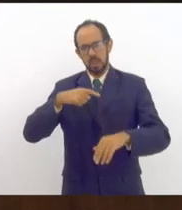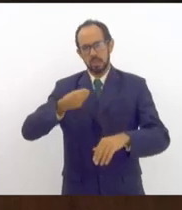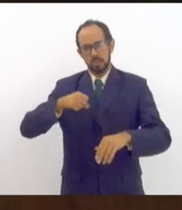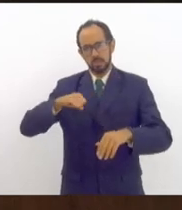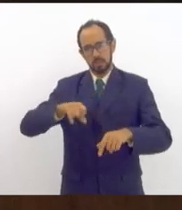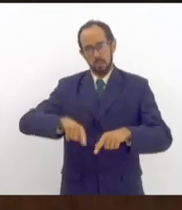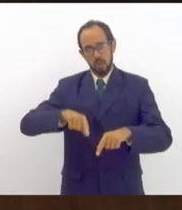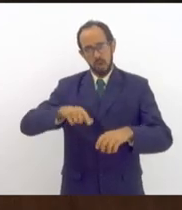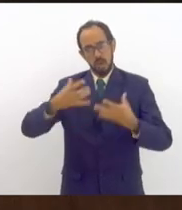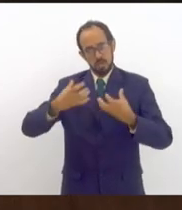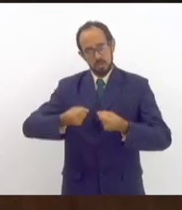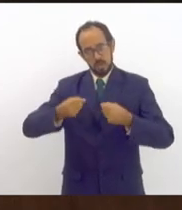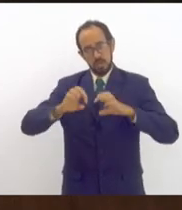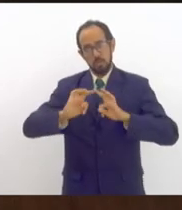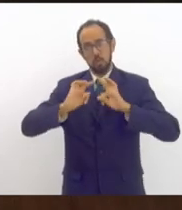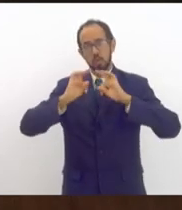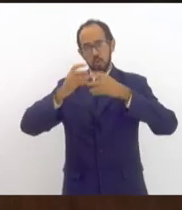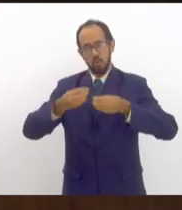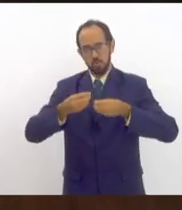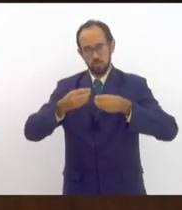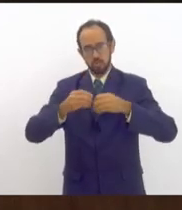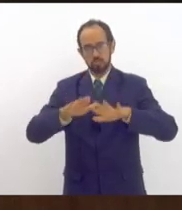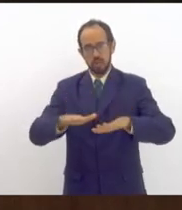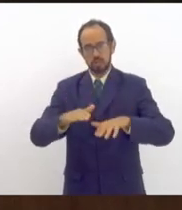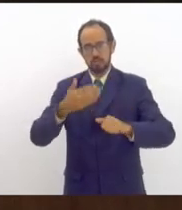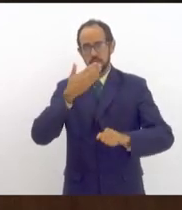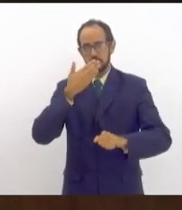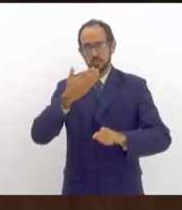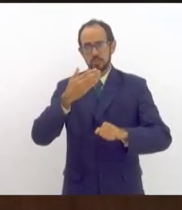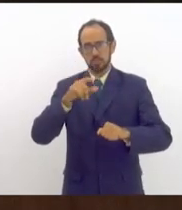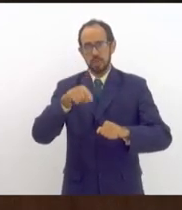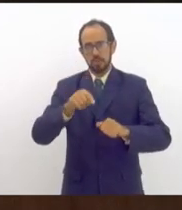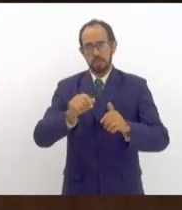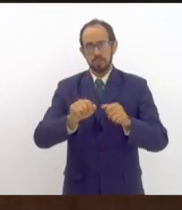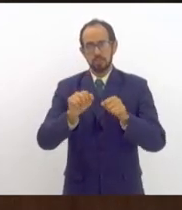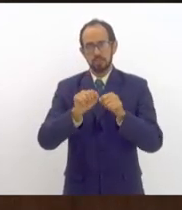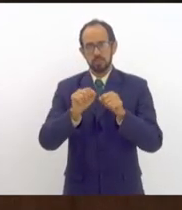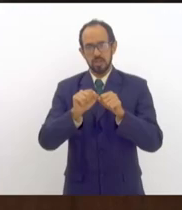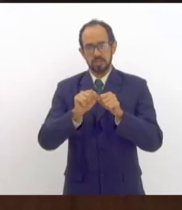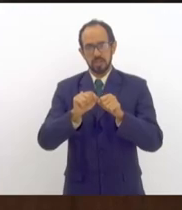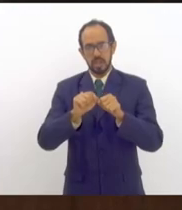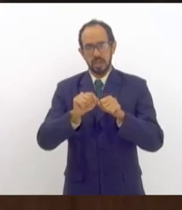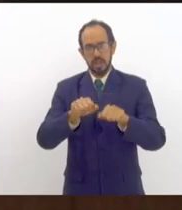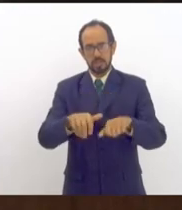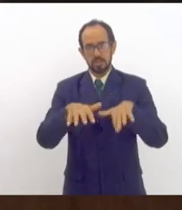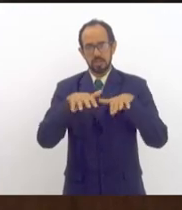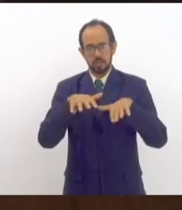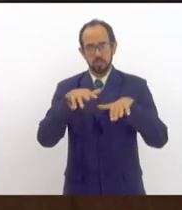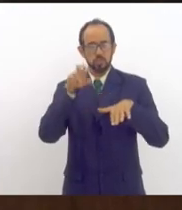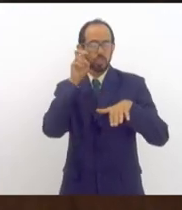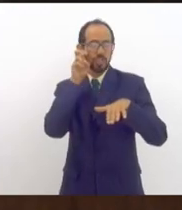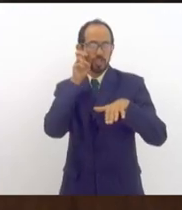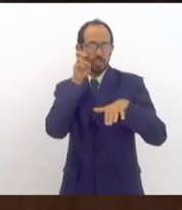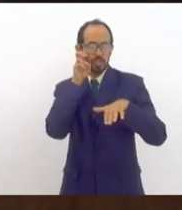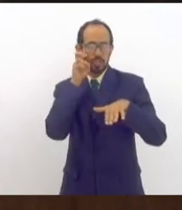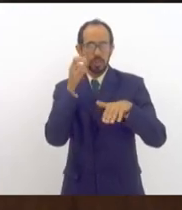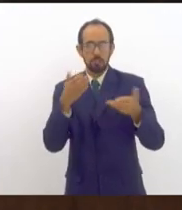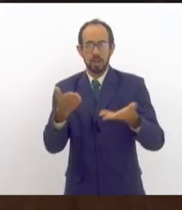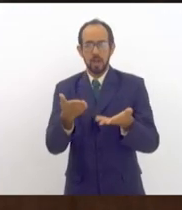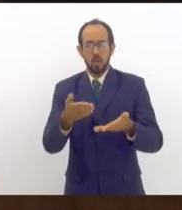também Retiro mas da gente antecipar a sessão de quinta-feira que vem para essa